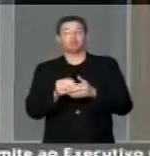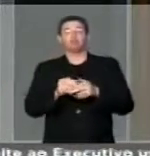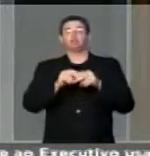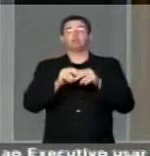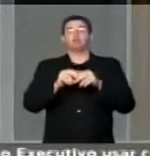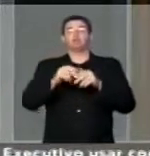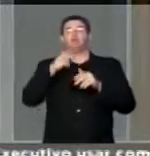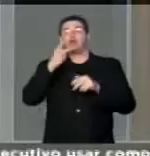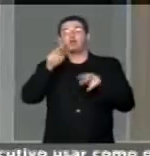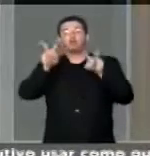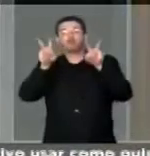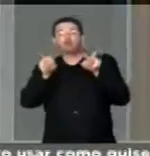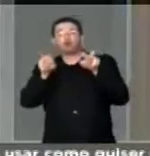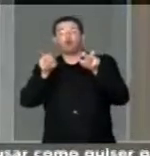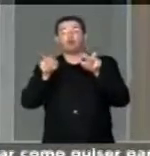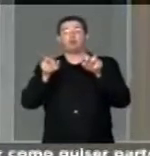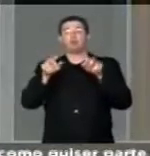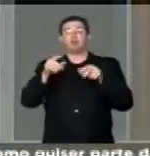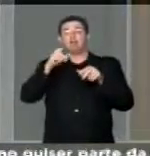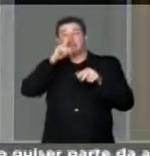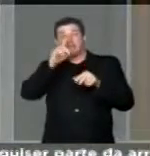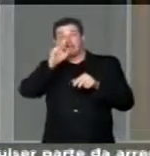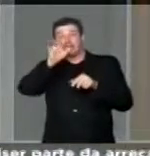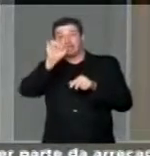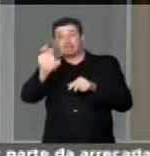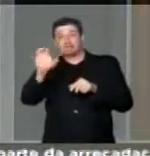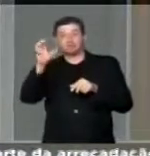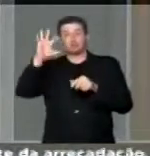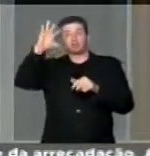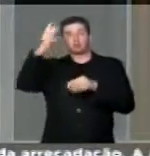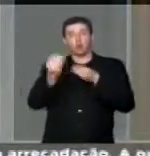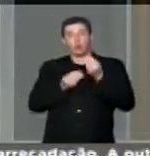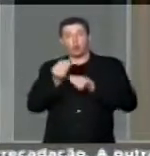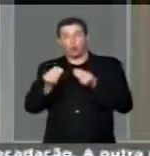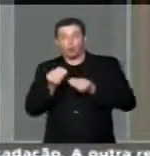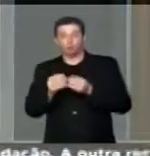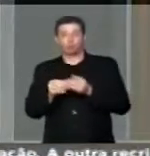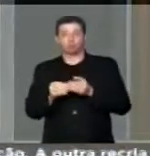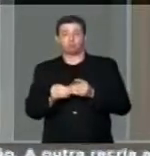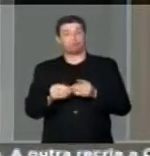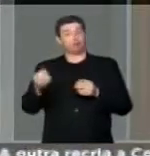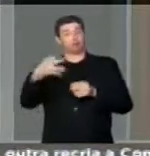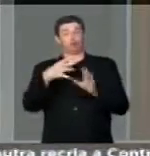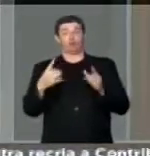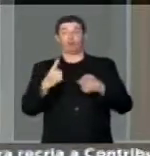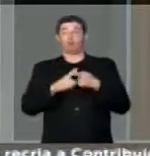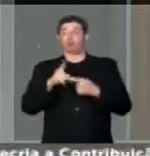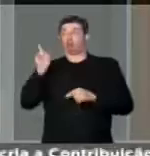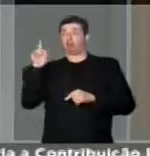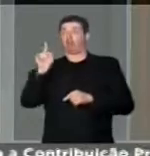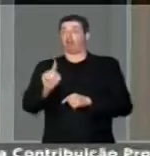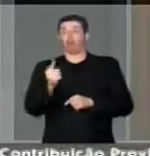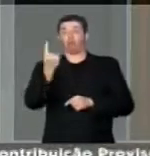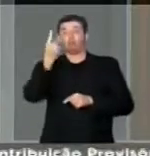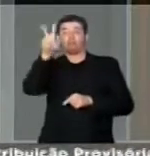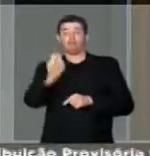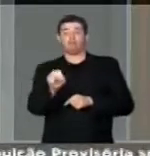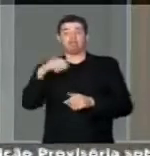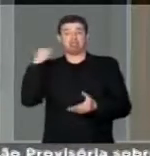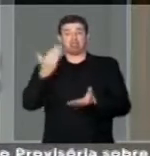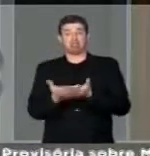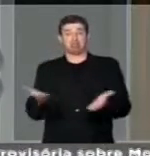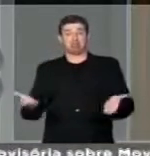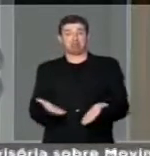das saídas para a crise, as saídas que ela vê para a crise. Né, que é até inédito, porque ela só veio aqui uma vez, até